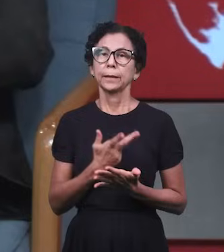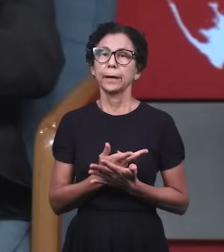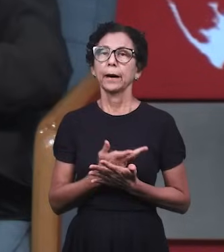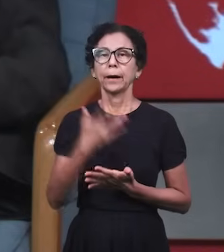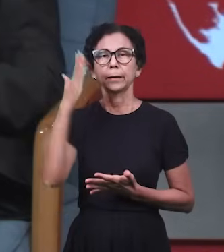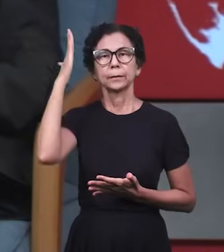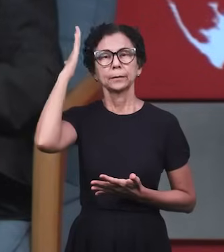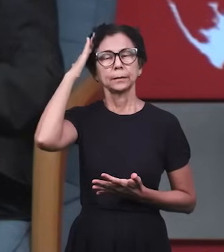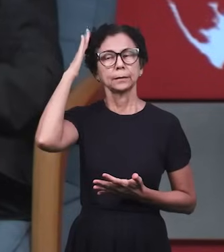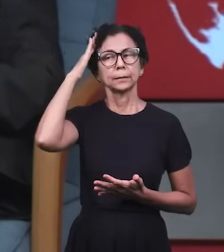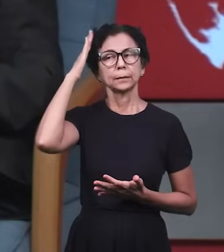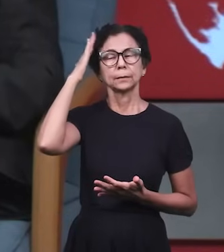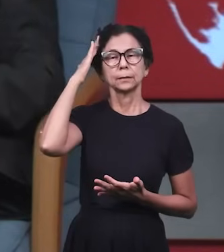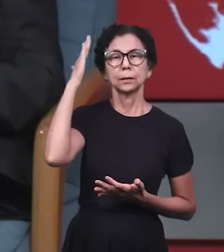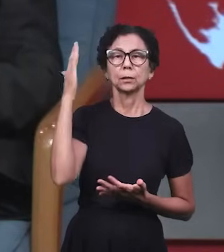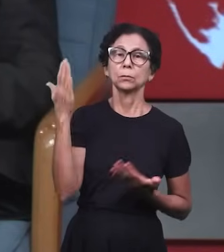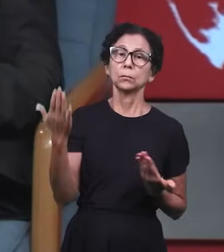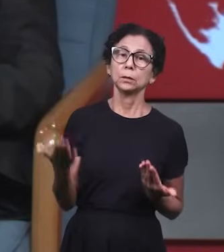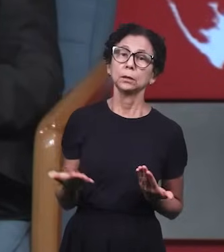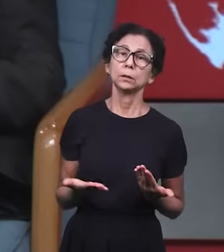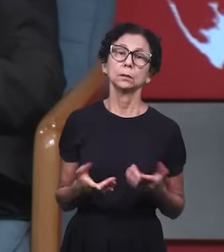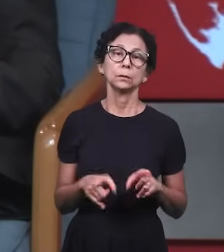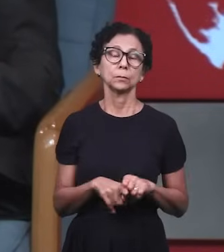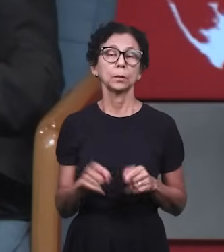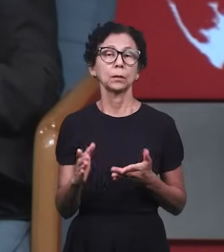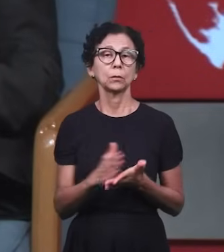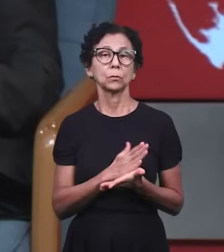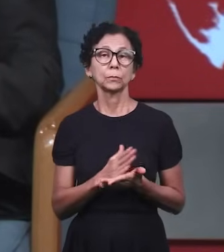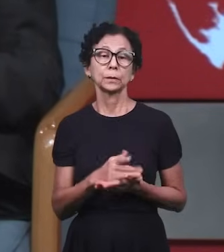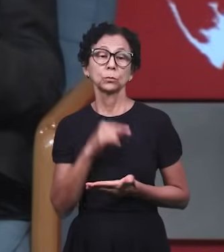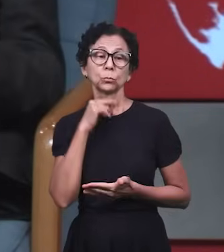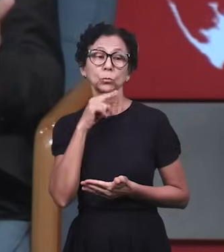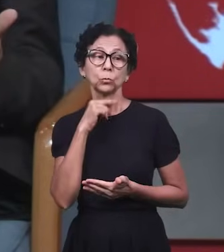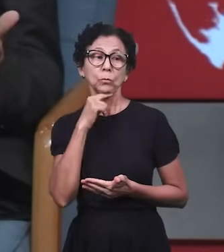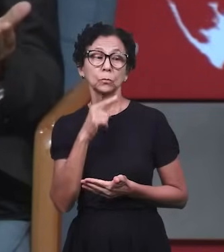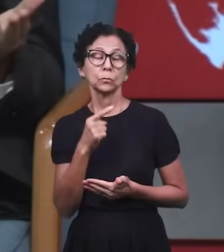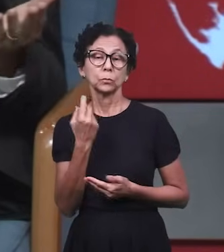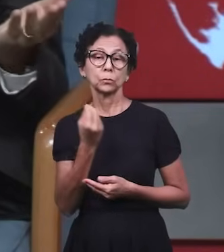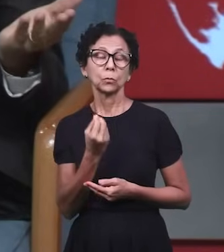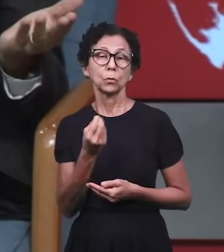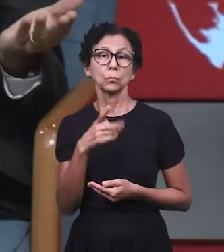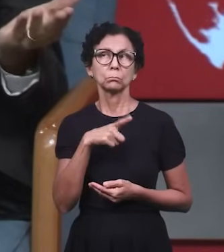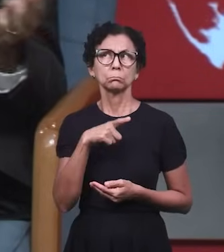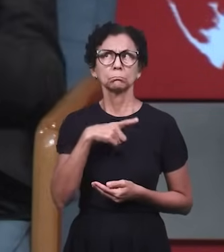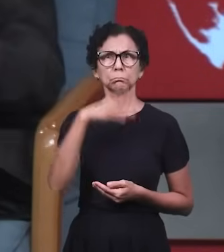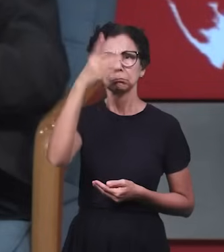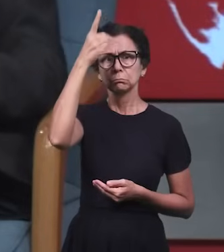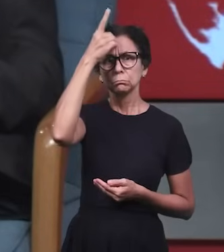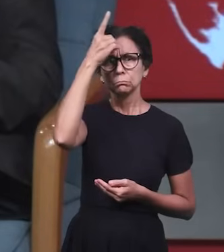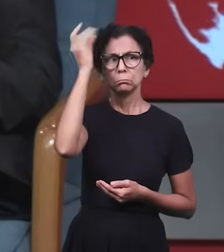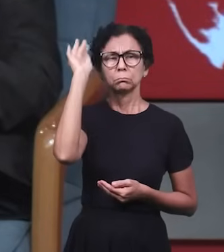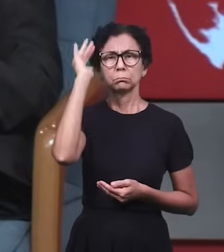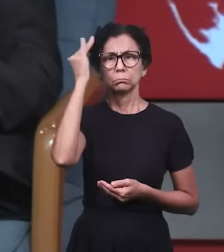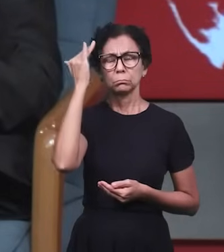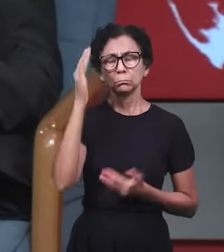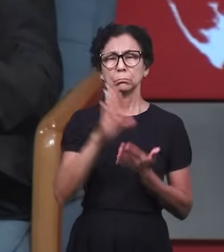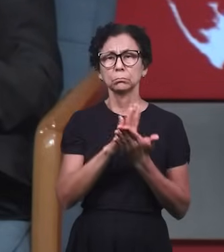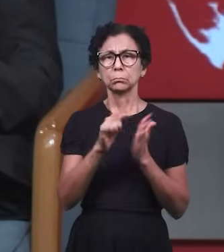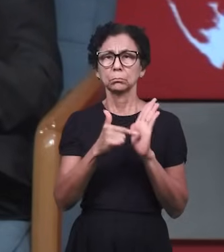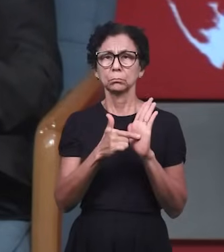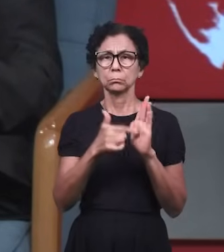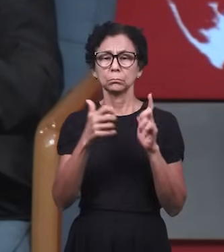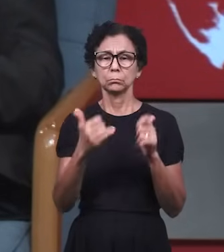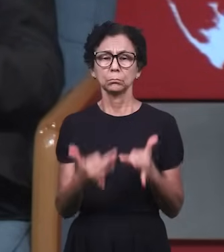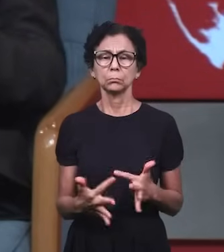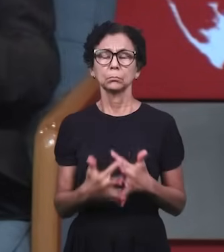do controle dos dons espirituais por causa disso. E a palavra é muito clara a respeito do